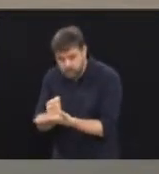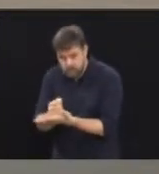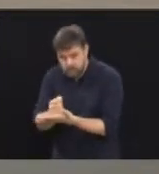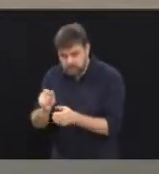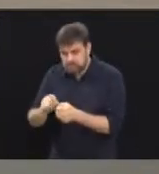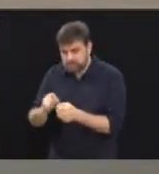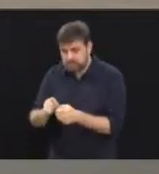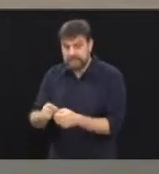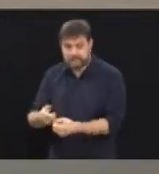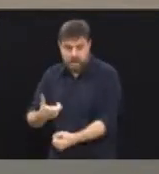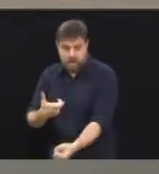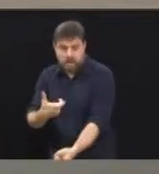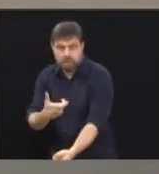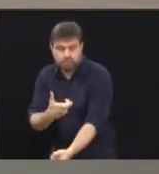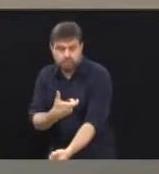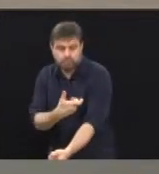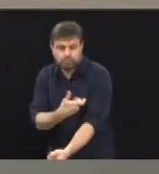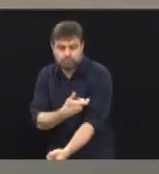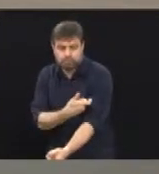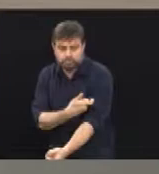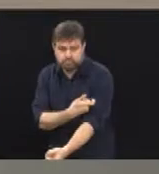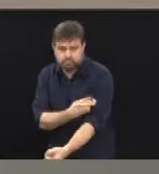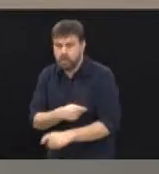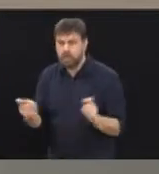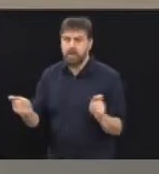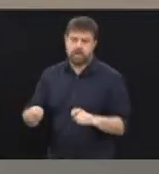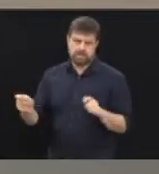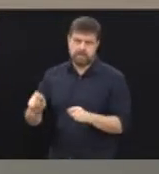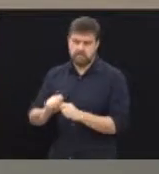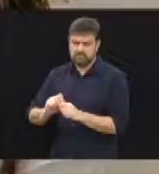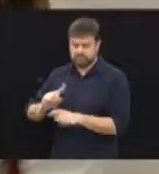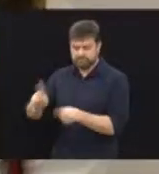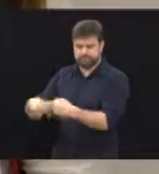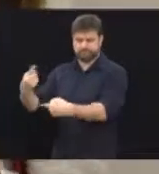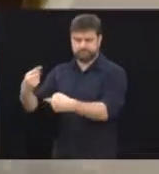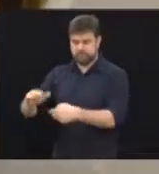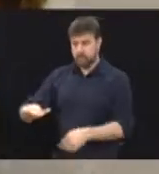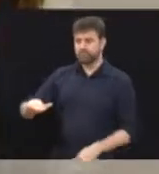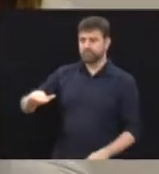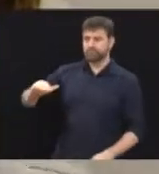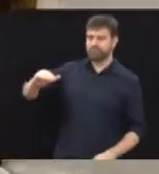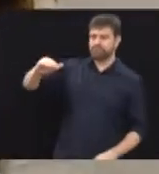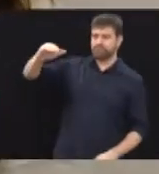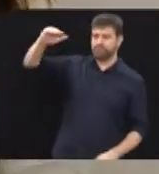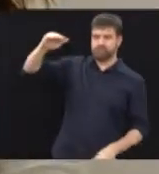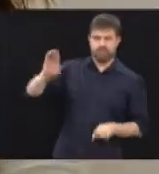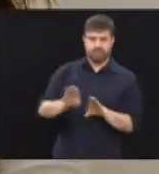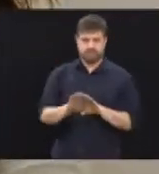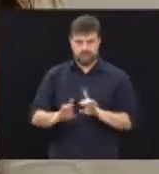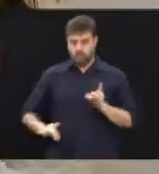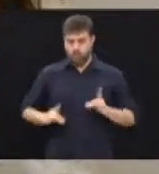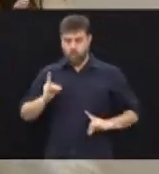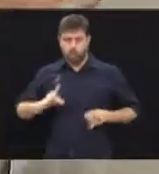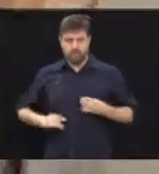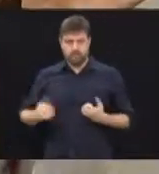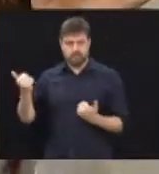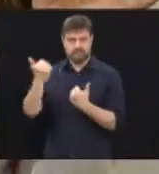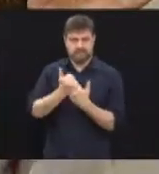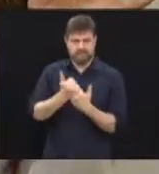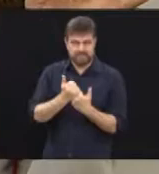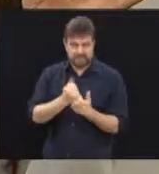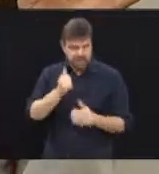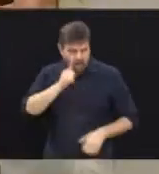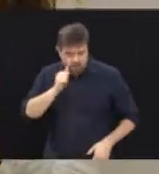forma injetável de tratamento. Mas dá pra gente corrigir isso sim. Então, reposição hormonal não é um privilégio